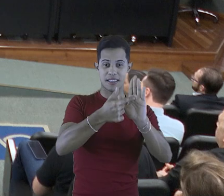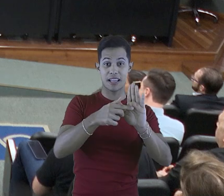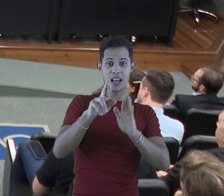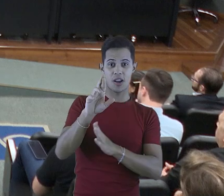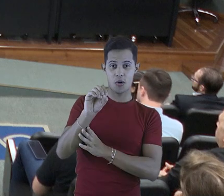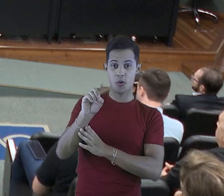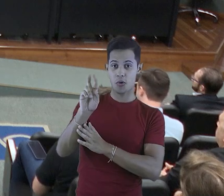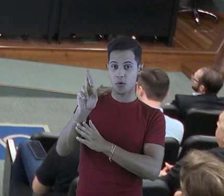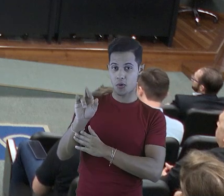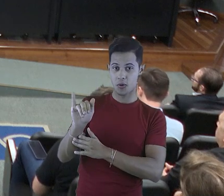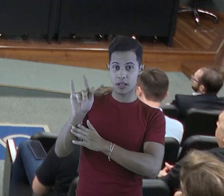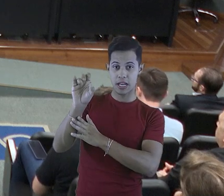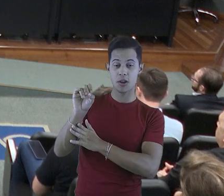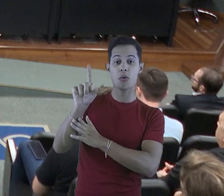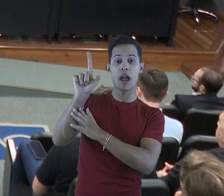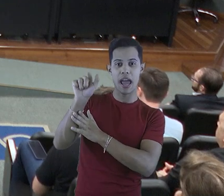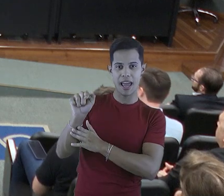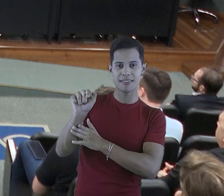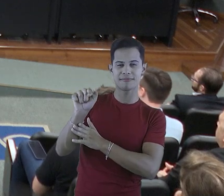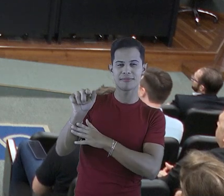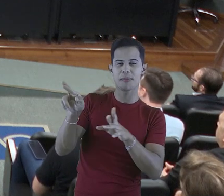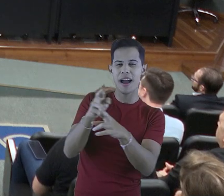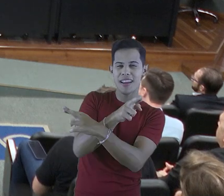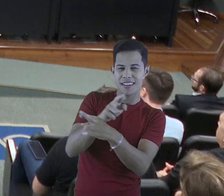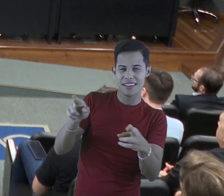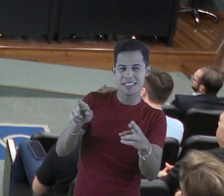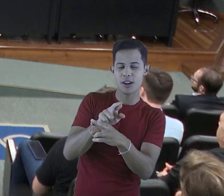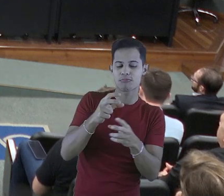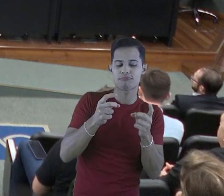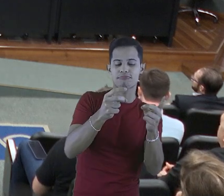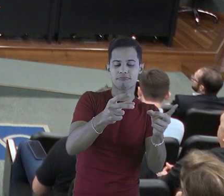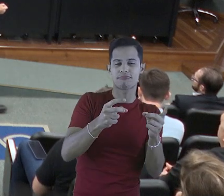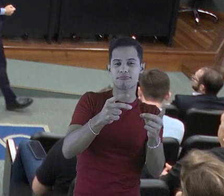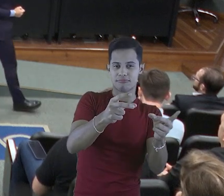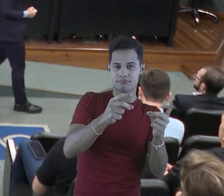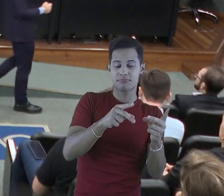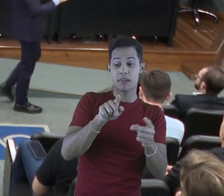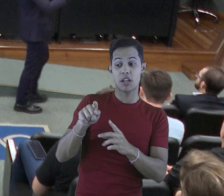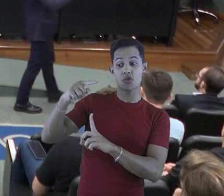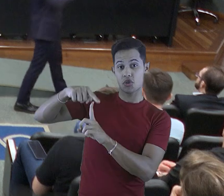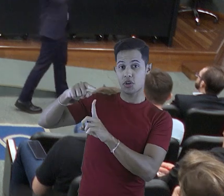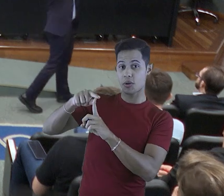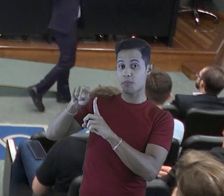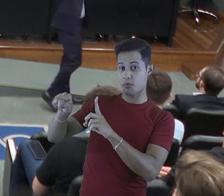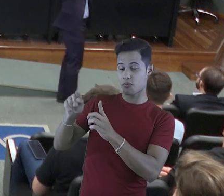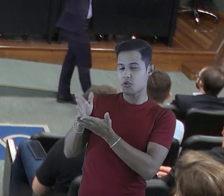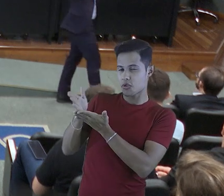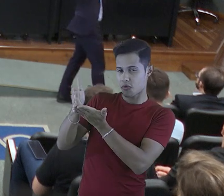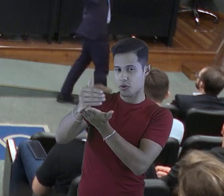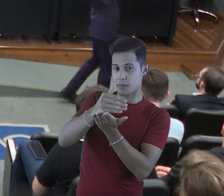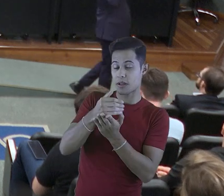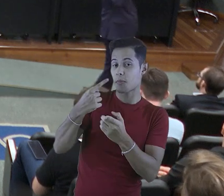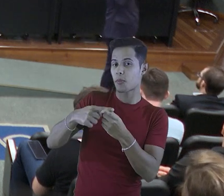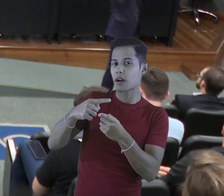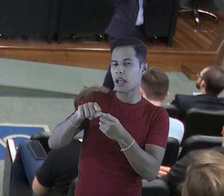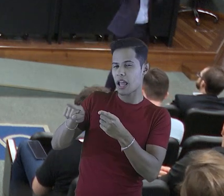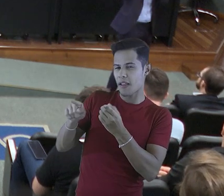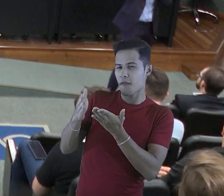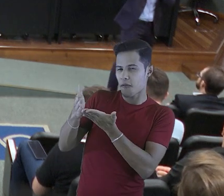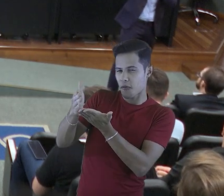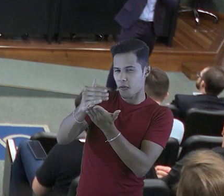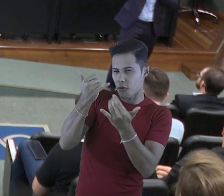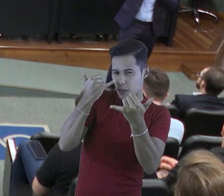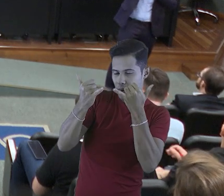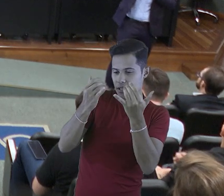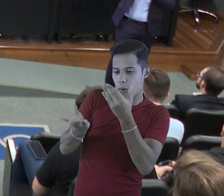Está vendo que essa relação é comercial? Mas o cookie é um dado pseudononimizado. Porque ele guarda esse dado. E esse dado,